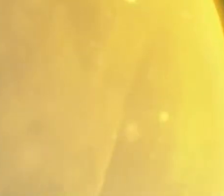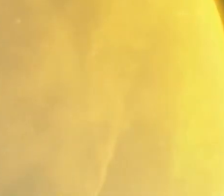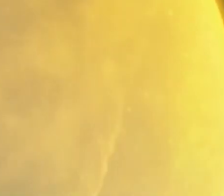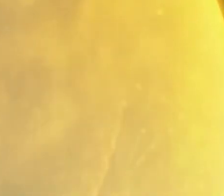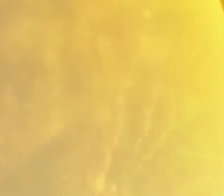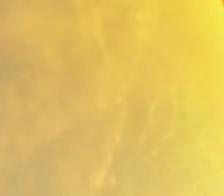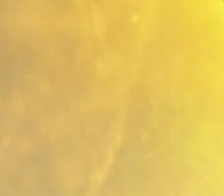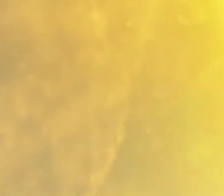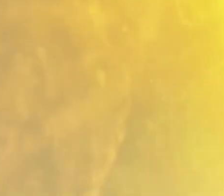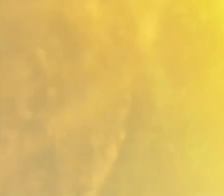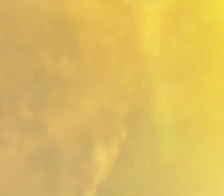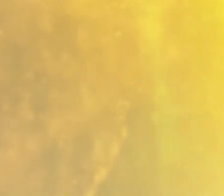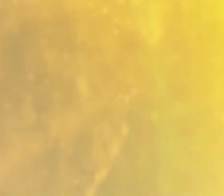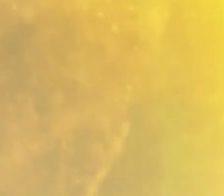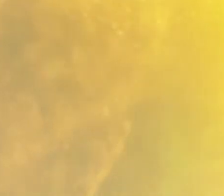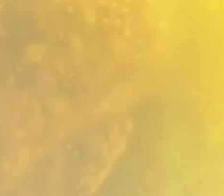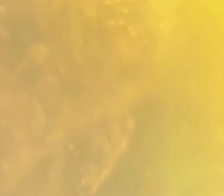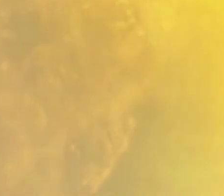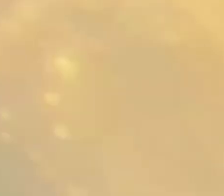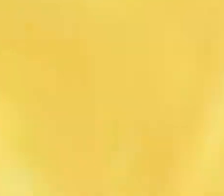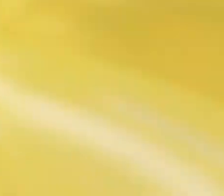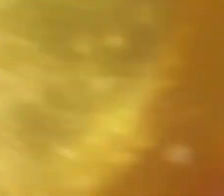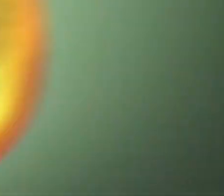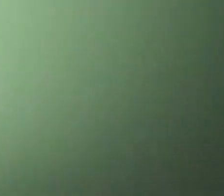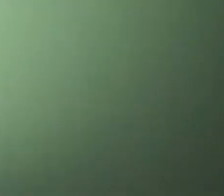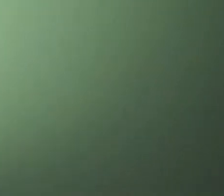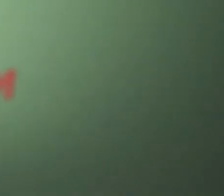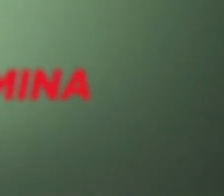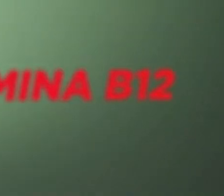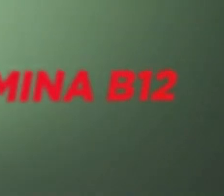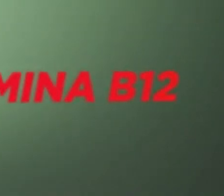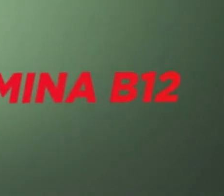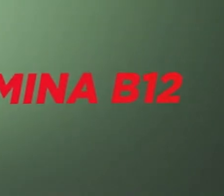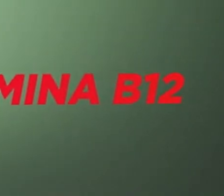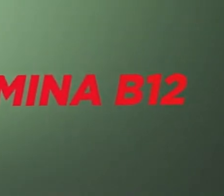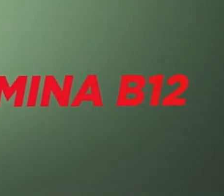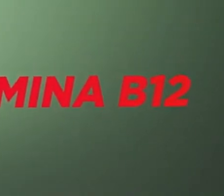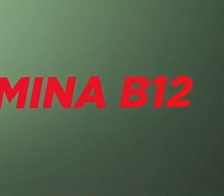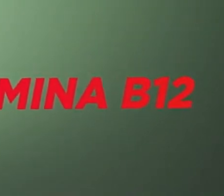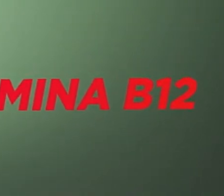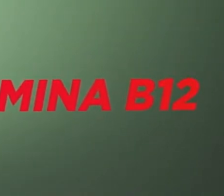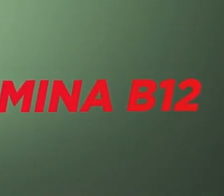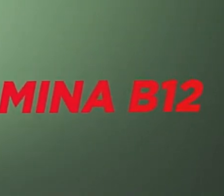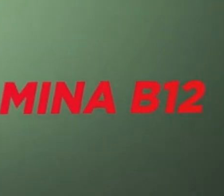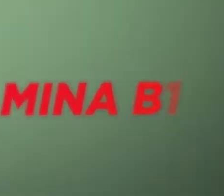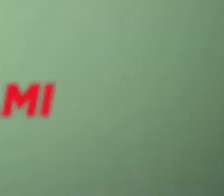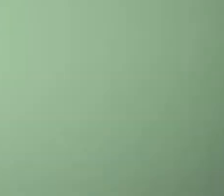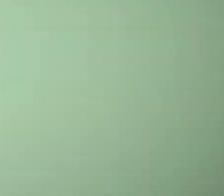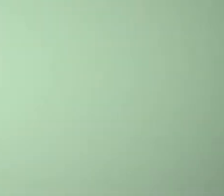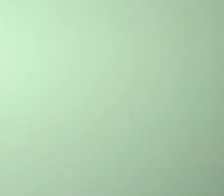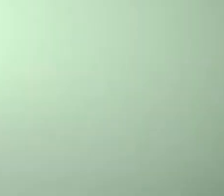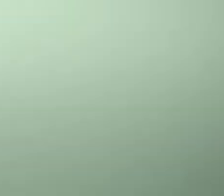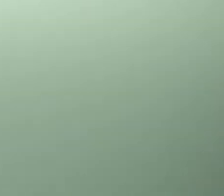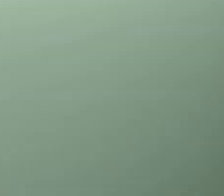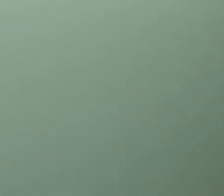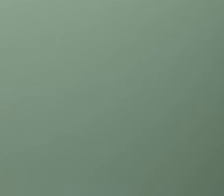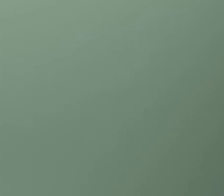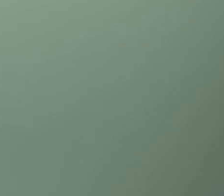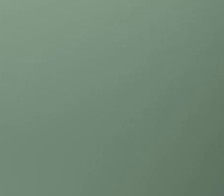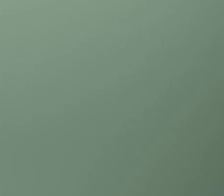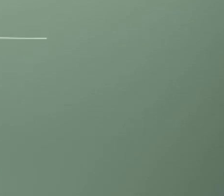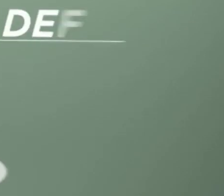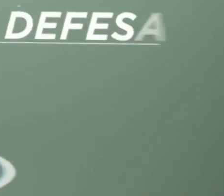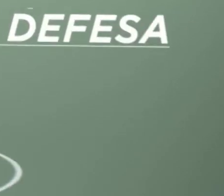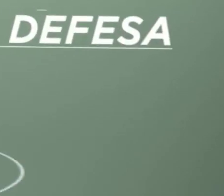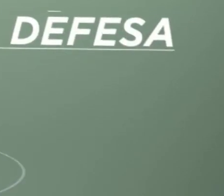uma linha completa que ajuda muito a aumentar a resistência do sistema imunológico, protegendo sua saúde. Vitaminas